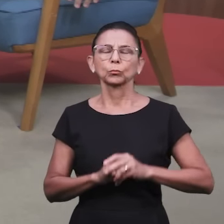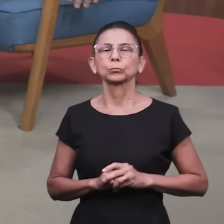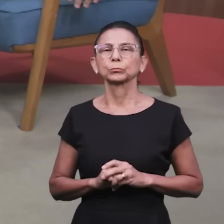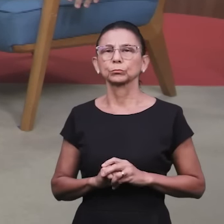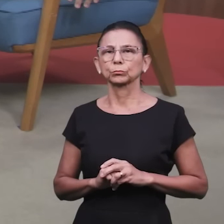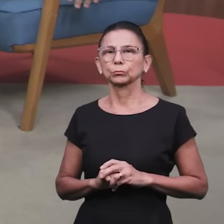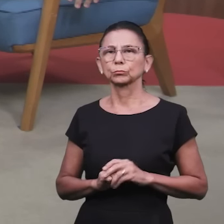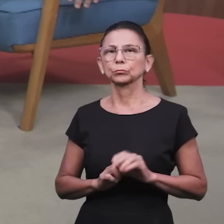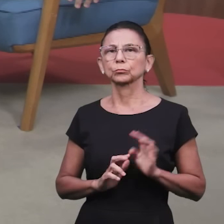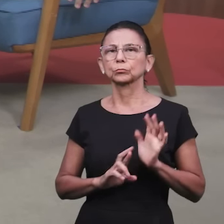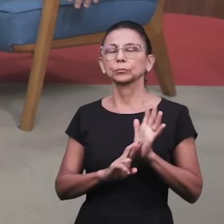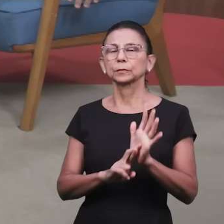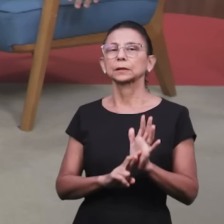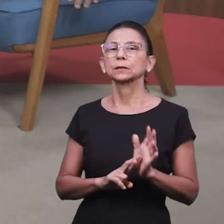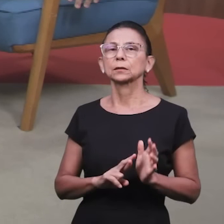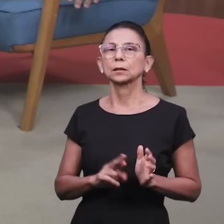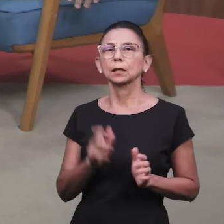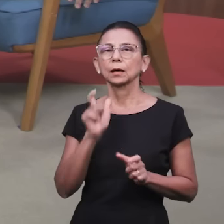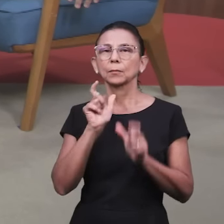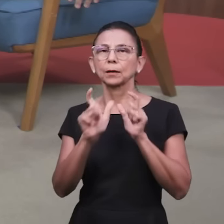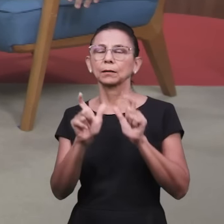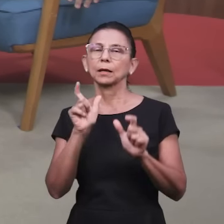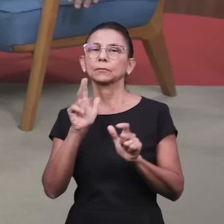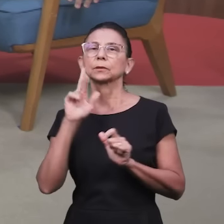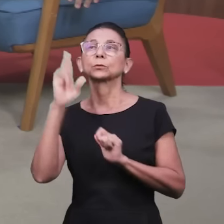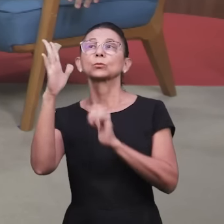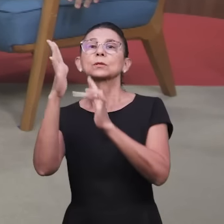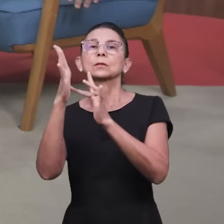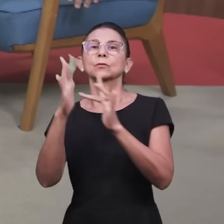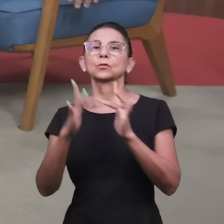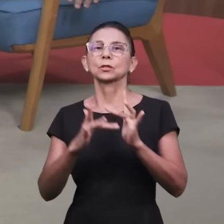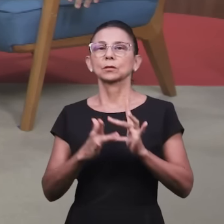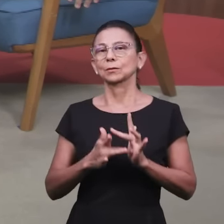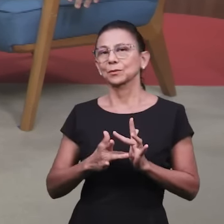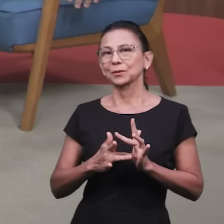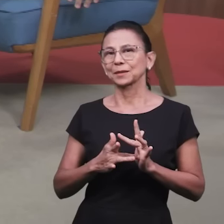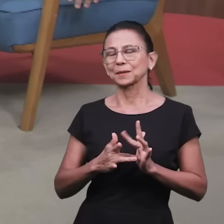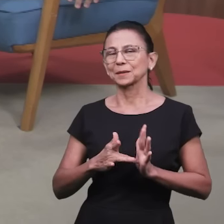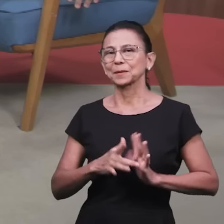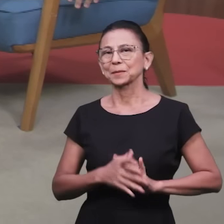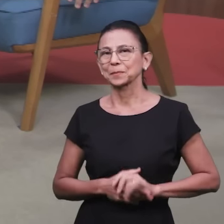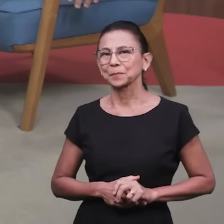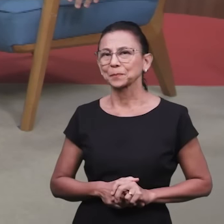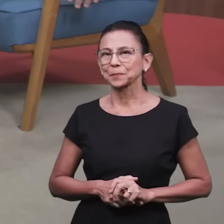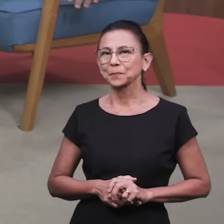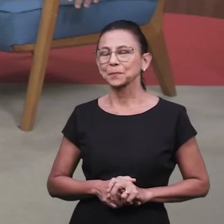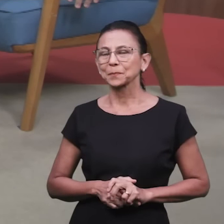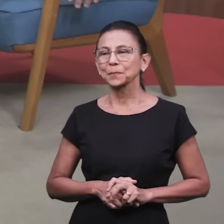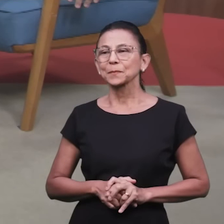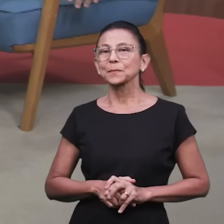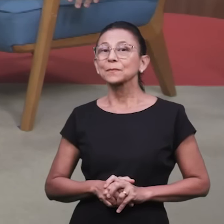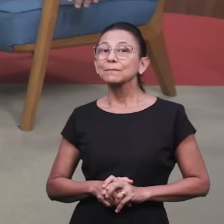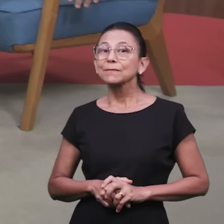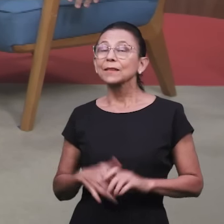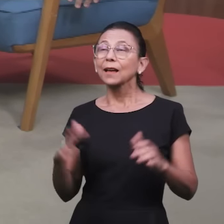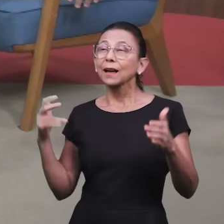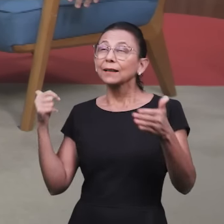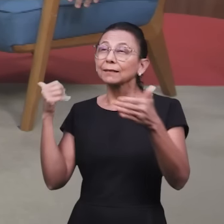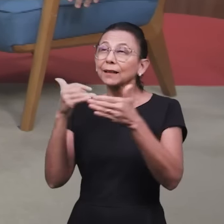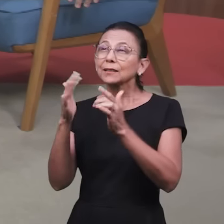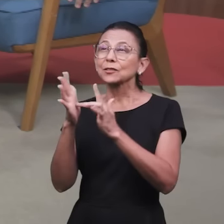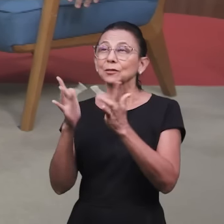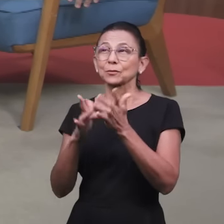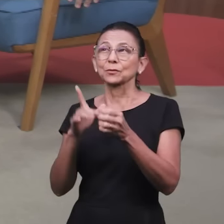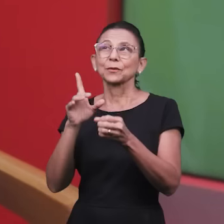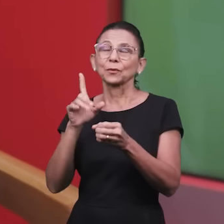na eternidade. E a nossa segurança hoje, antes de Jesus voltar e até que ele volte, é que aquele